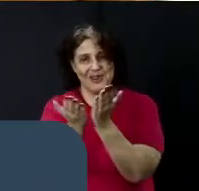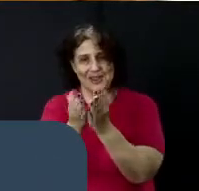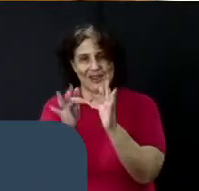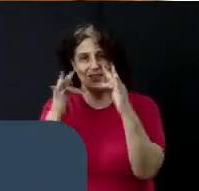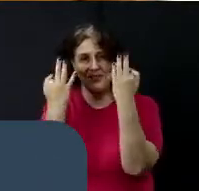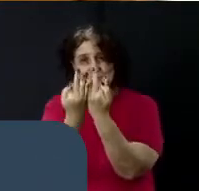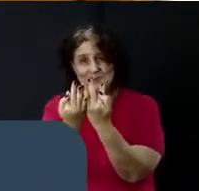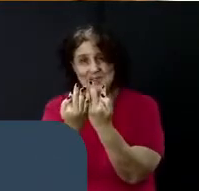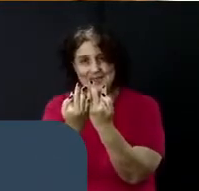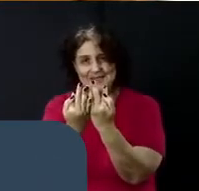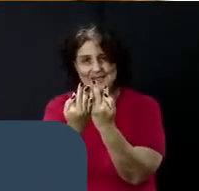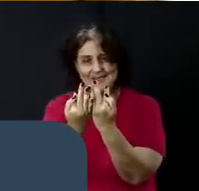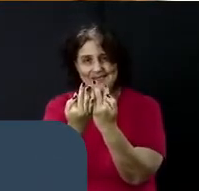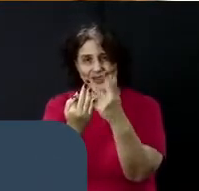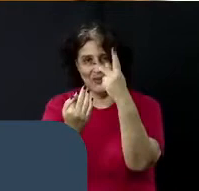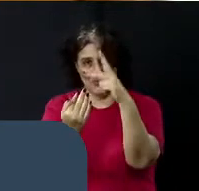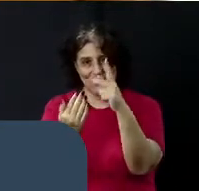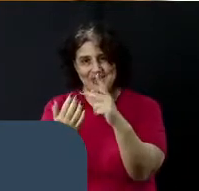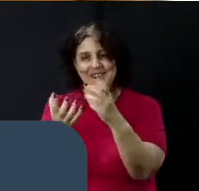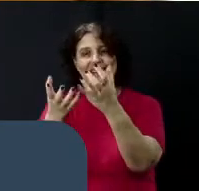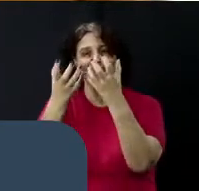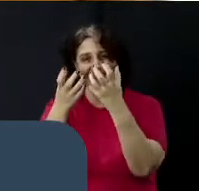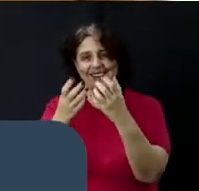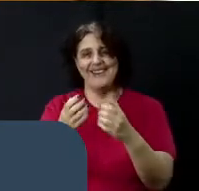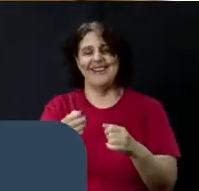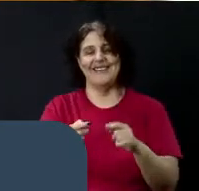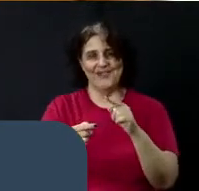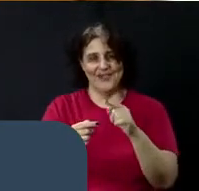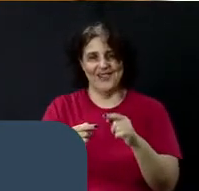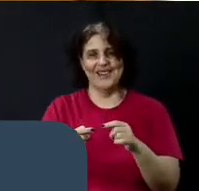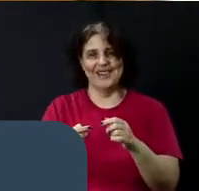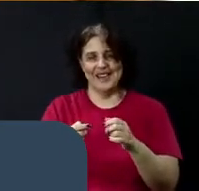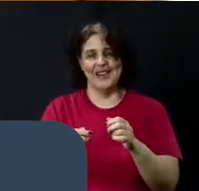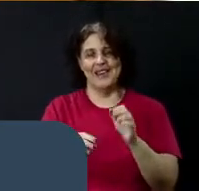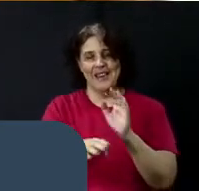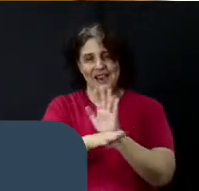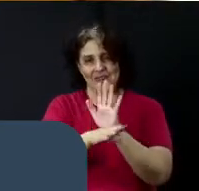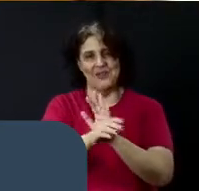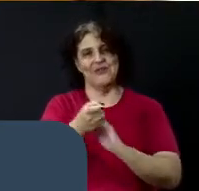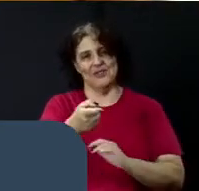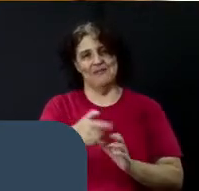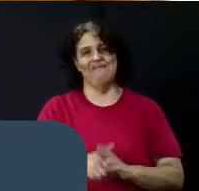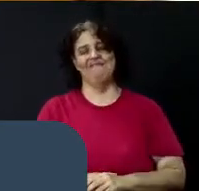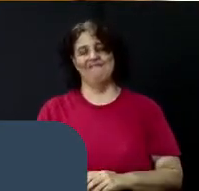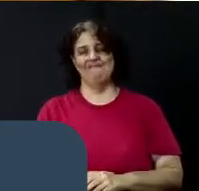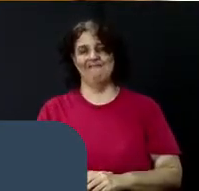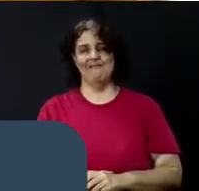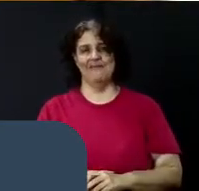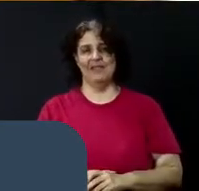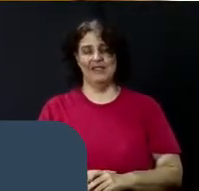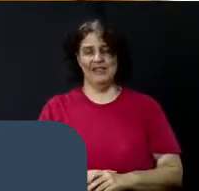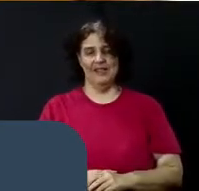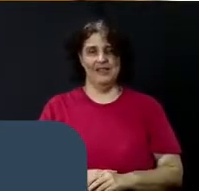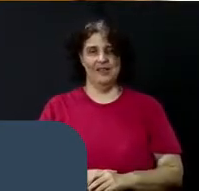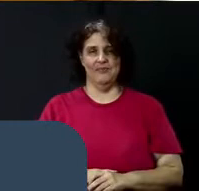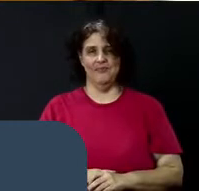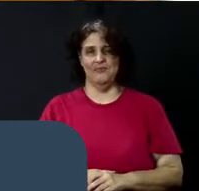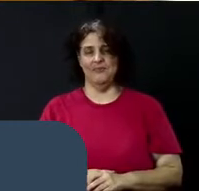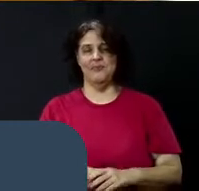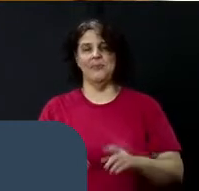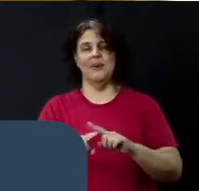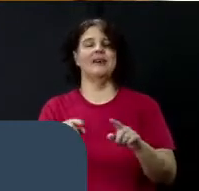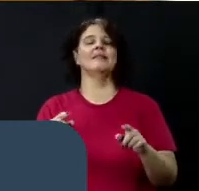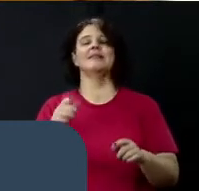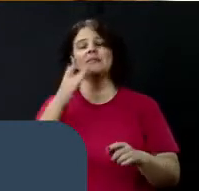salvação permeie todo o seu corpo, toda a sua vida. Mas eu também falo para alguém que é cristão